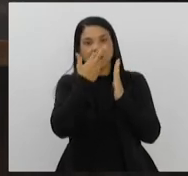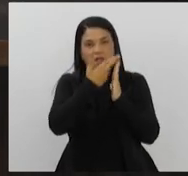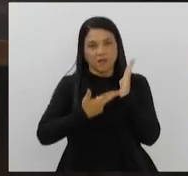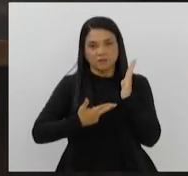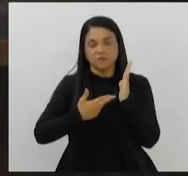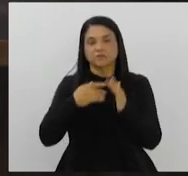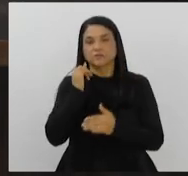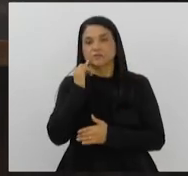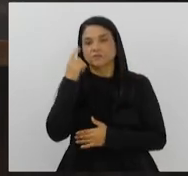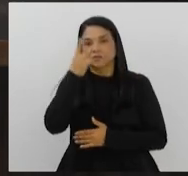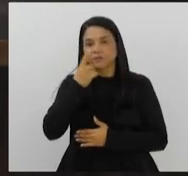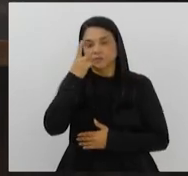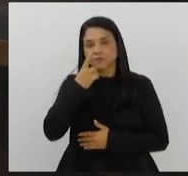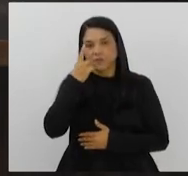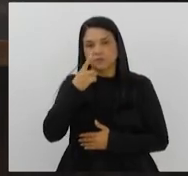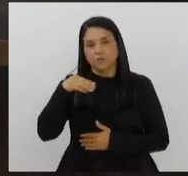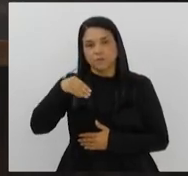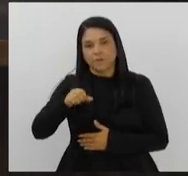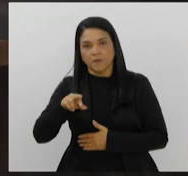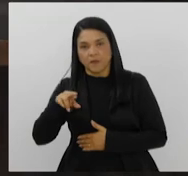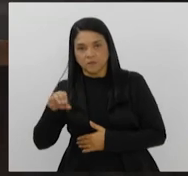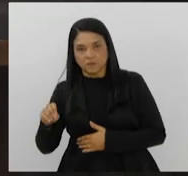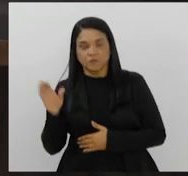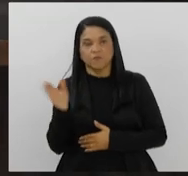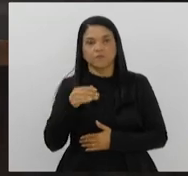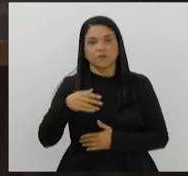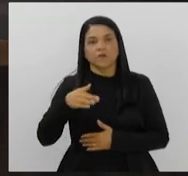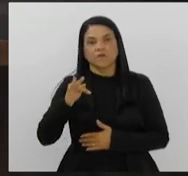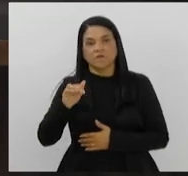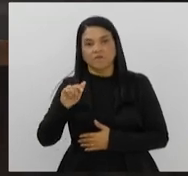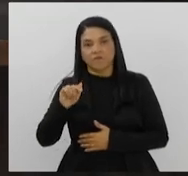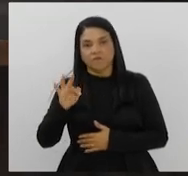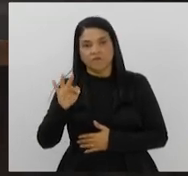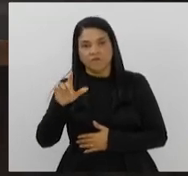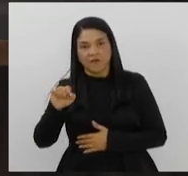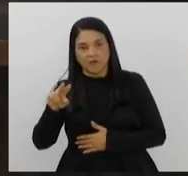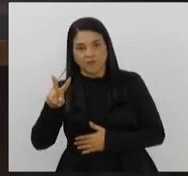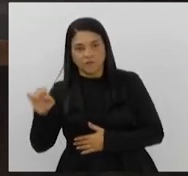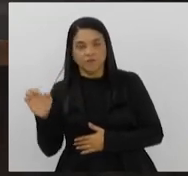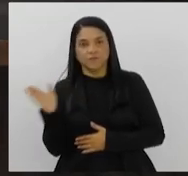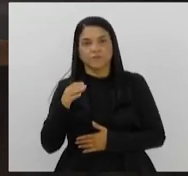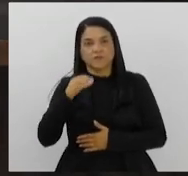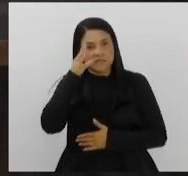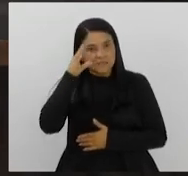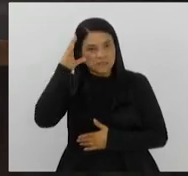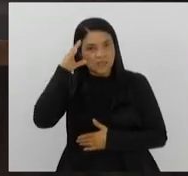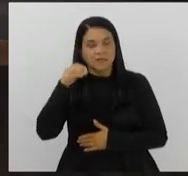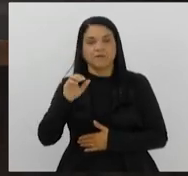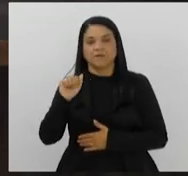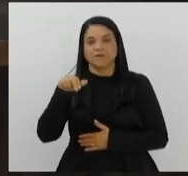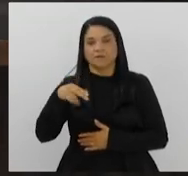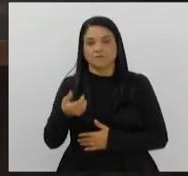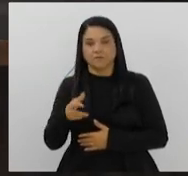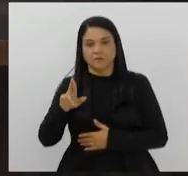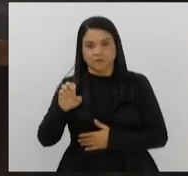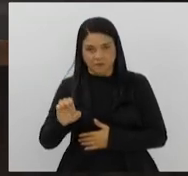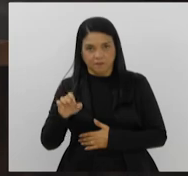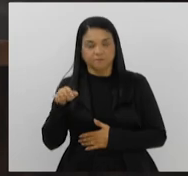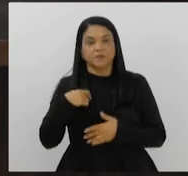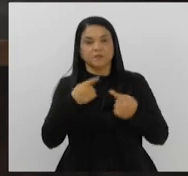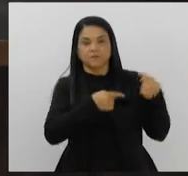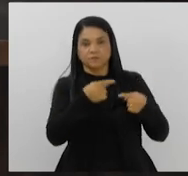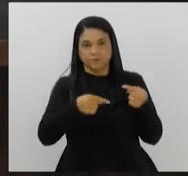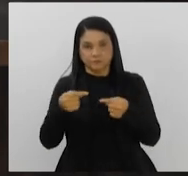Relatores, deputado Márcio Pacheco, Flávio Serafim, Célia Jordão e André Correia. Em